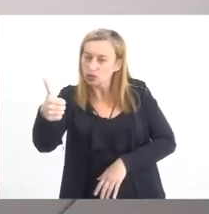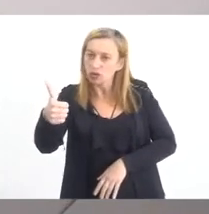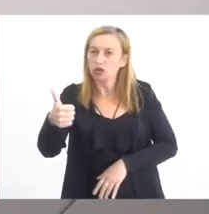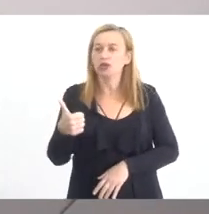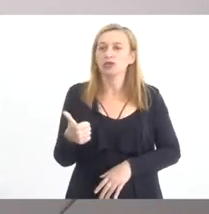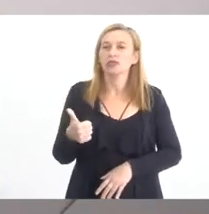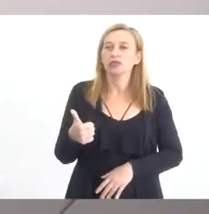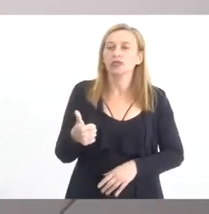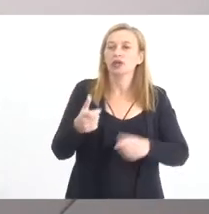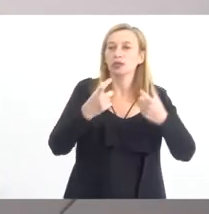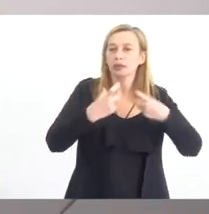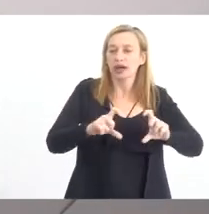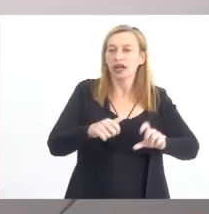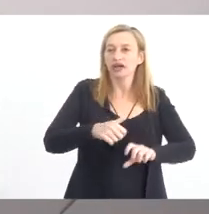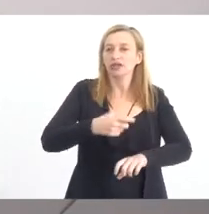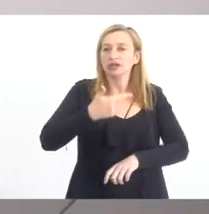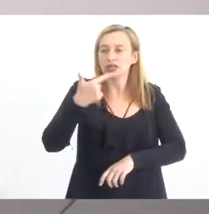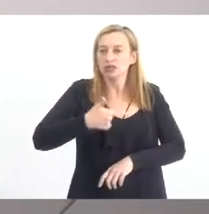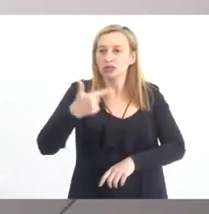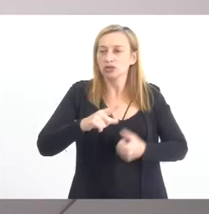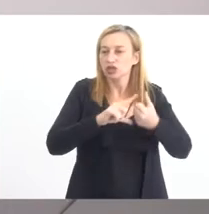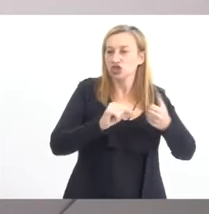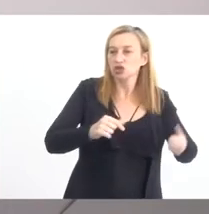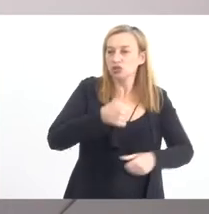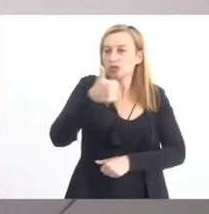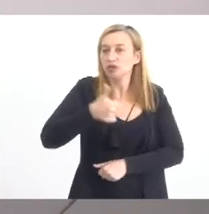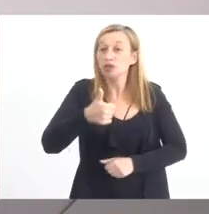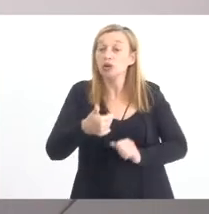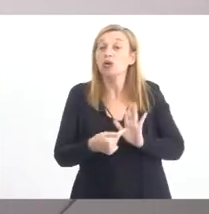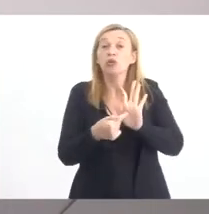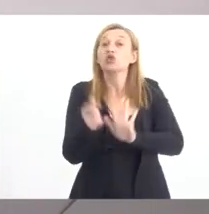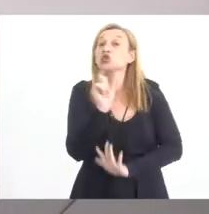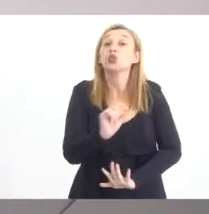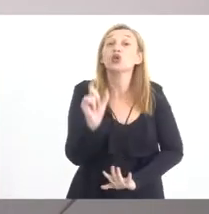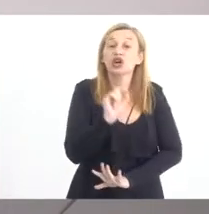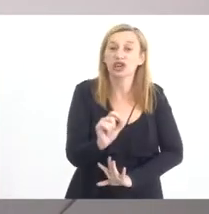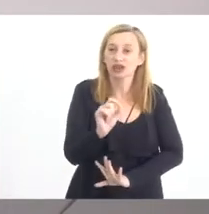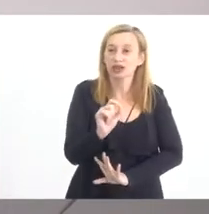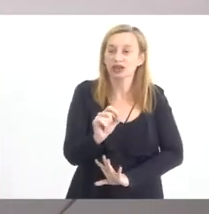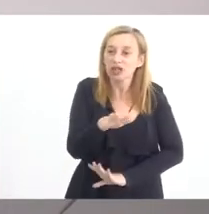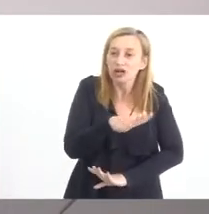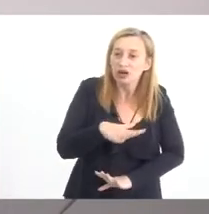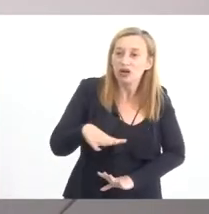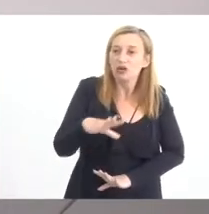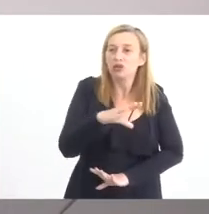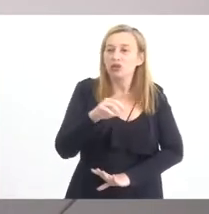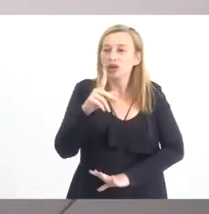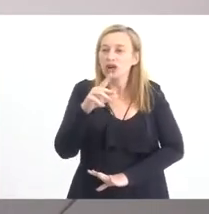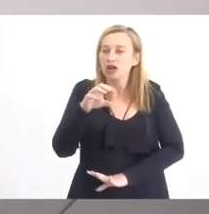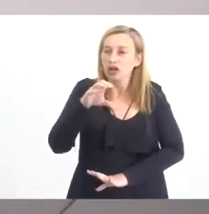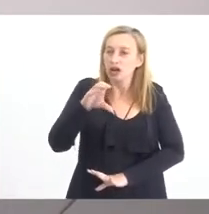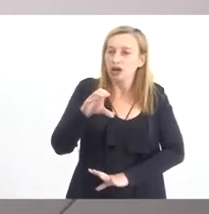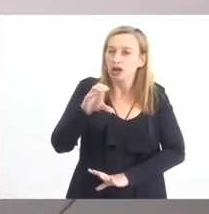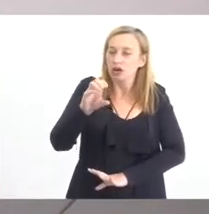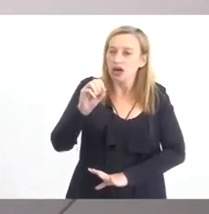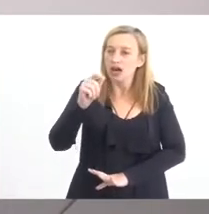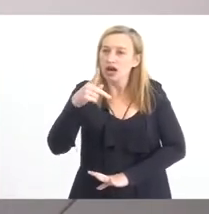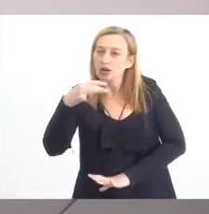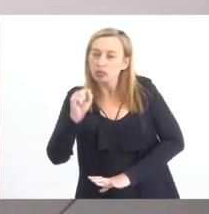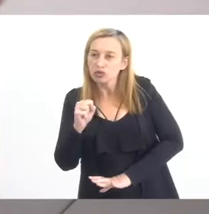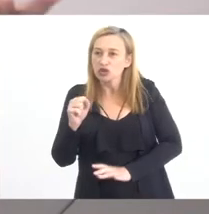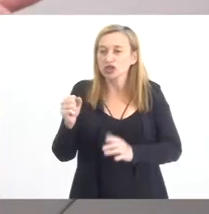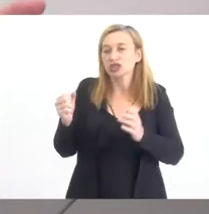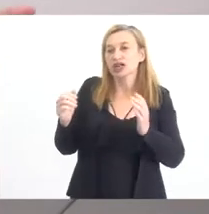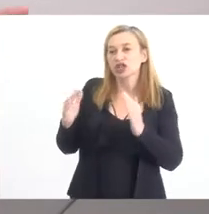no parágrafo 2º do artigo 1º, onde identifica que o campus atualmente no Sara Kubitschek está